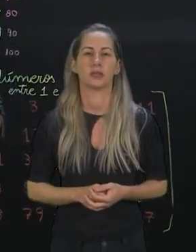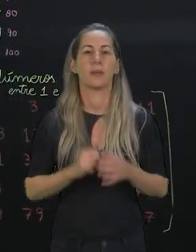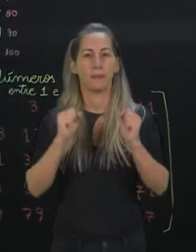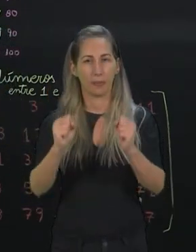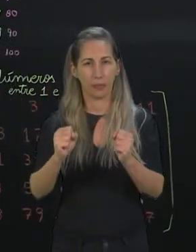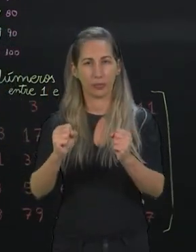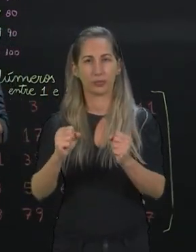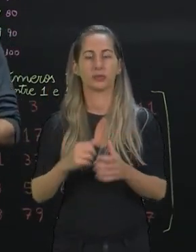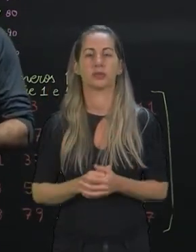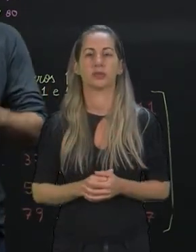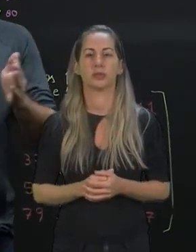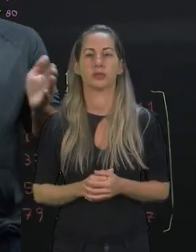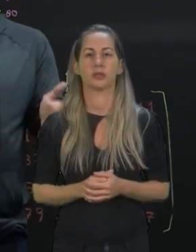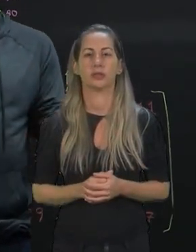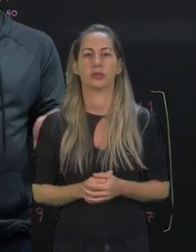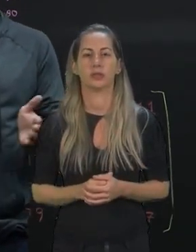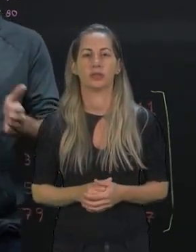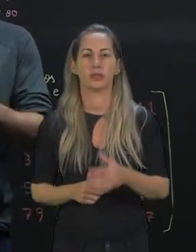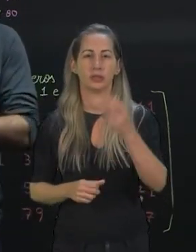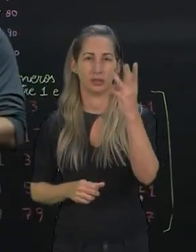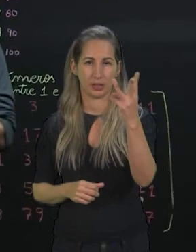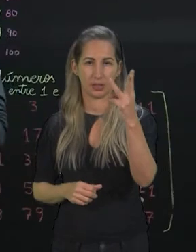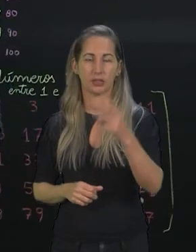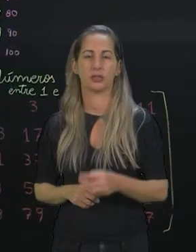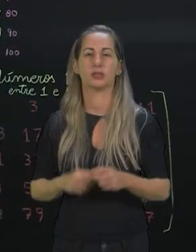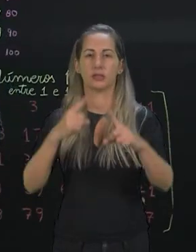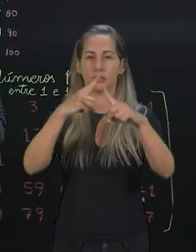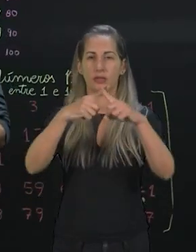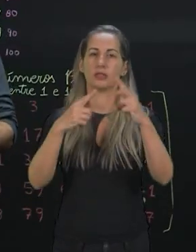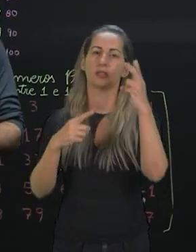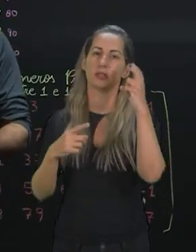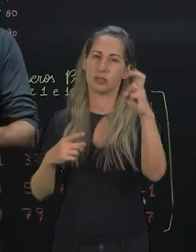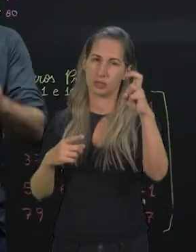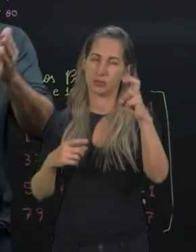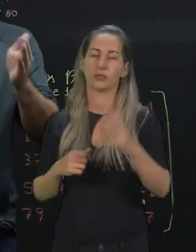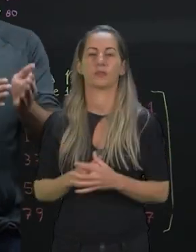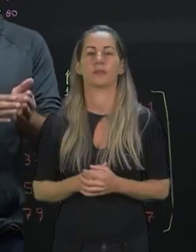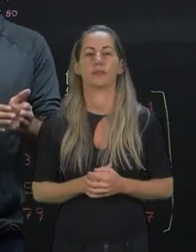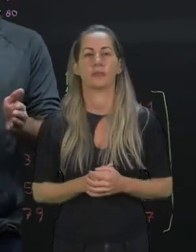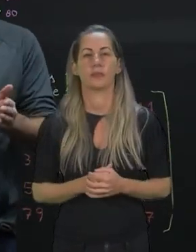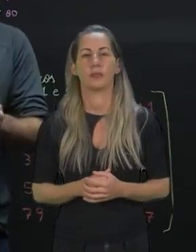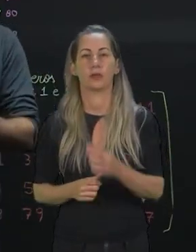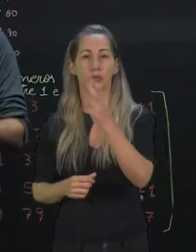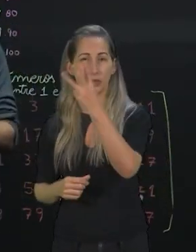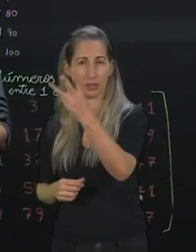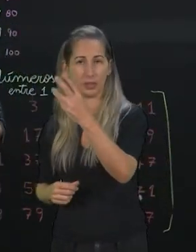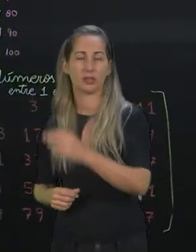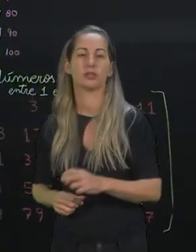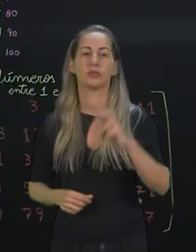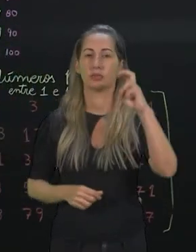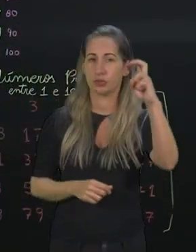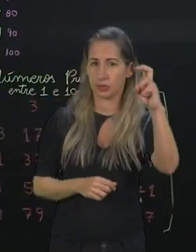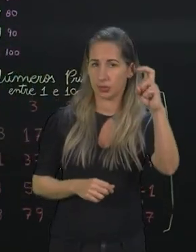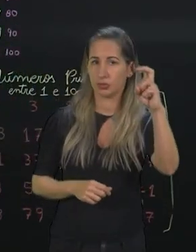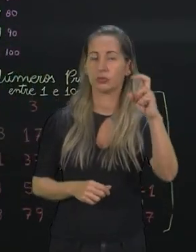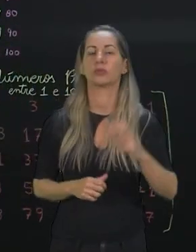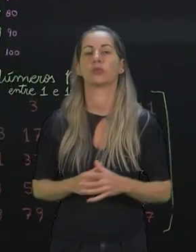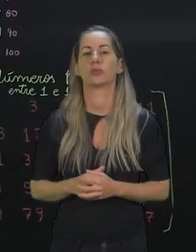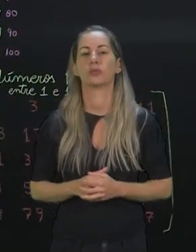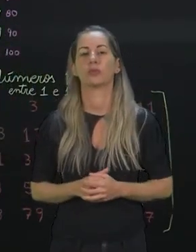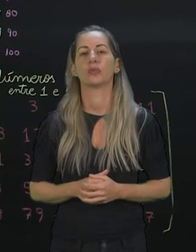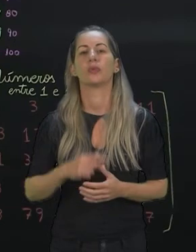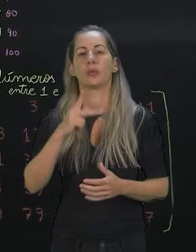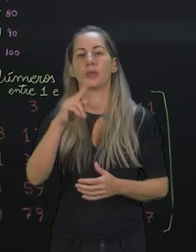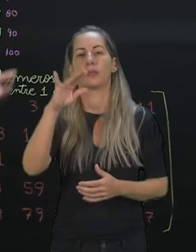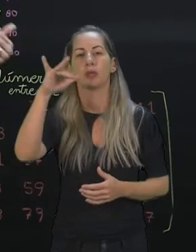pode ser decomposto em quê? Em 3 vezes 5. E reparem que tanto 3 quanto 5, eles são